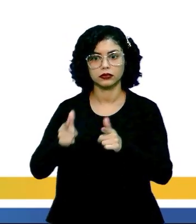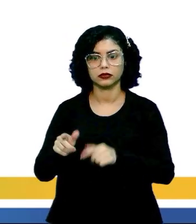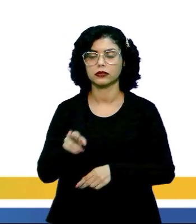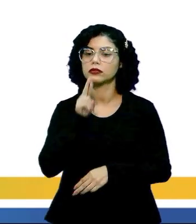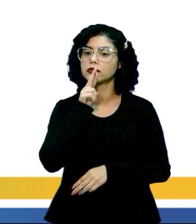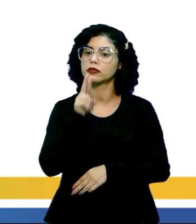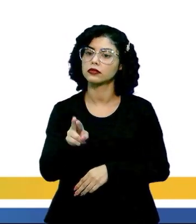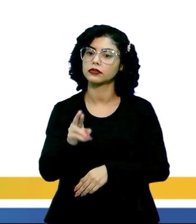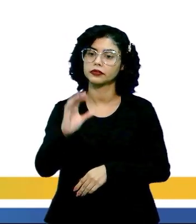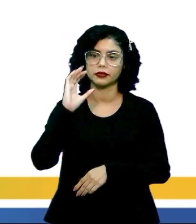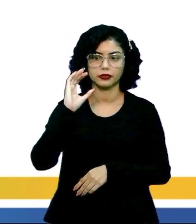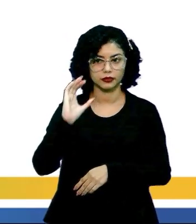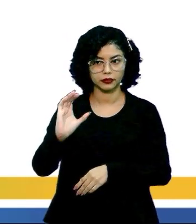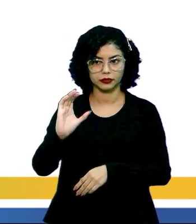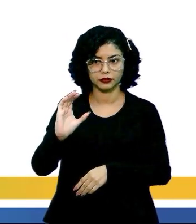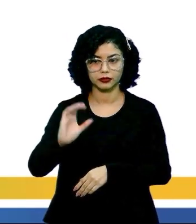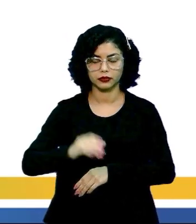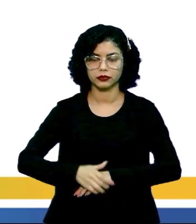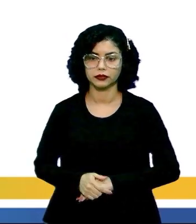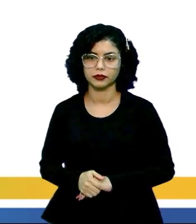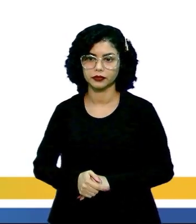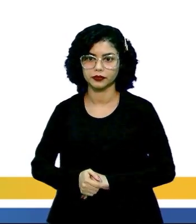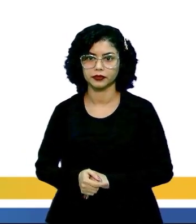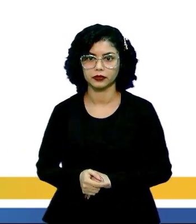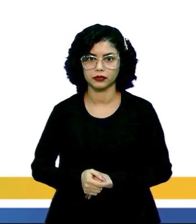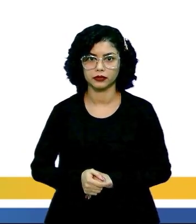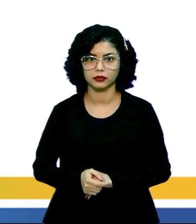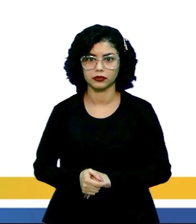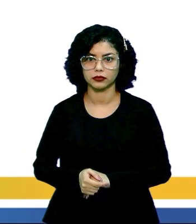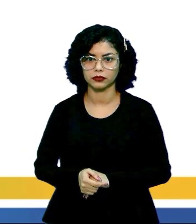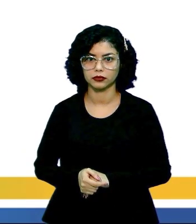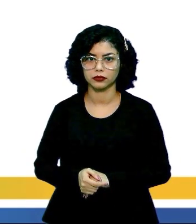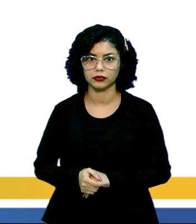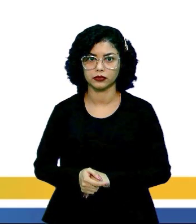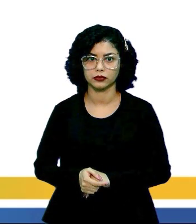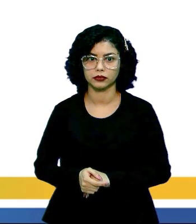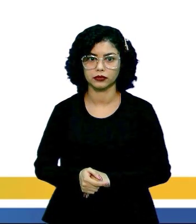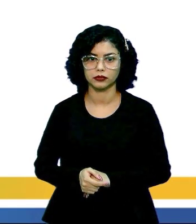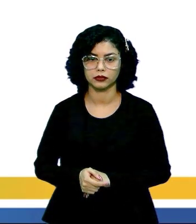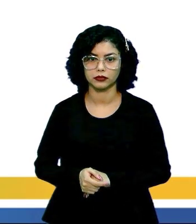a nossa alternativa correta é a letra C.